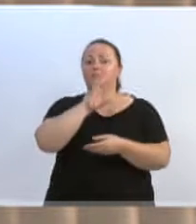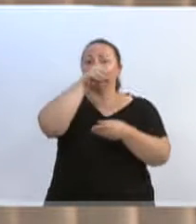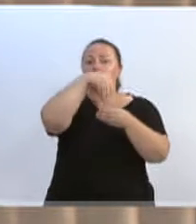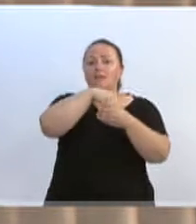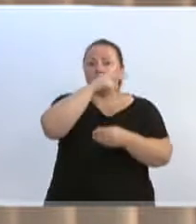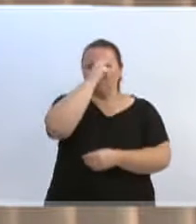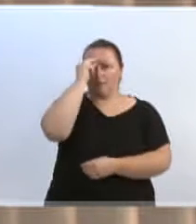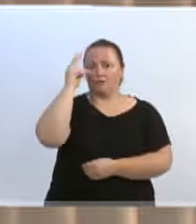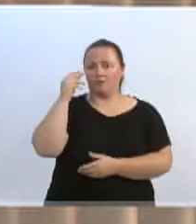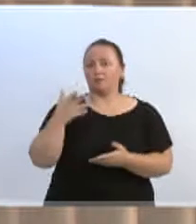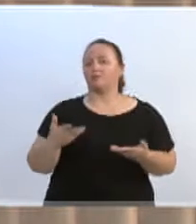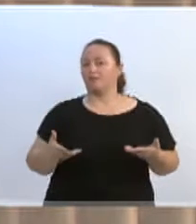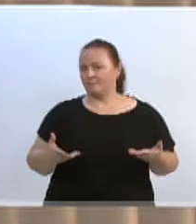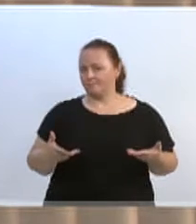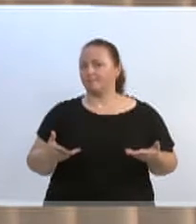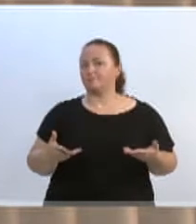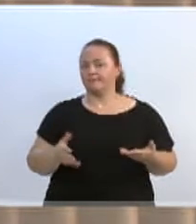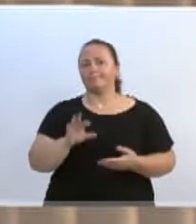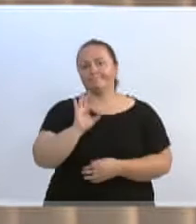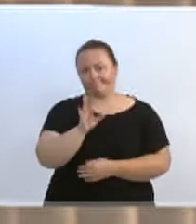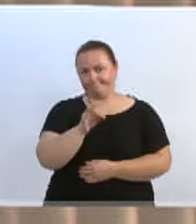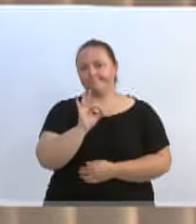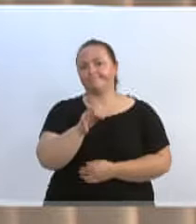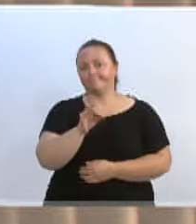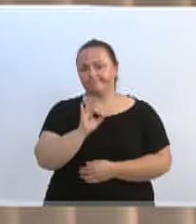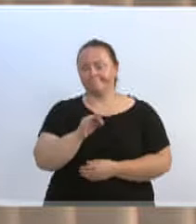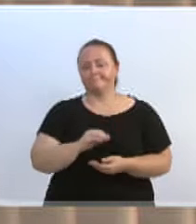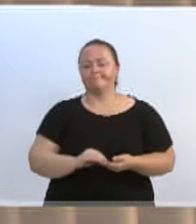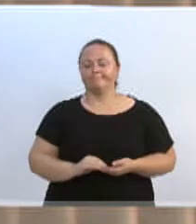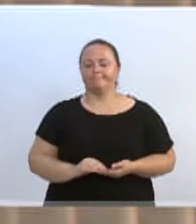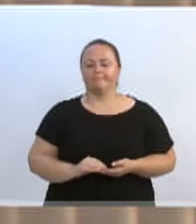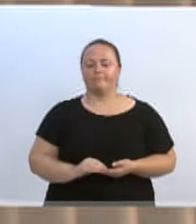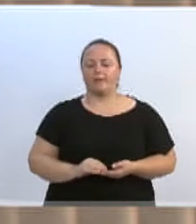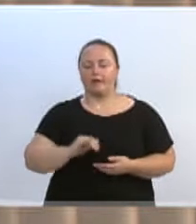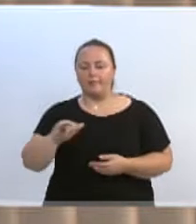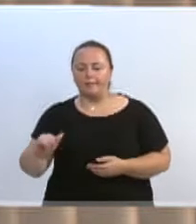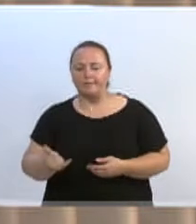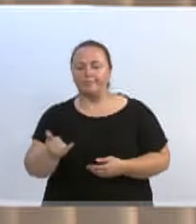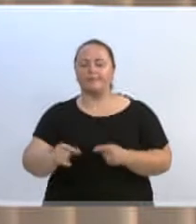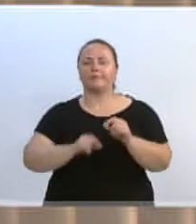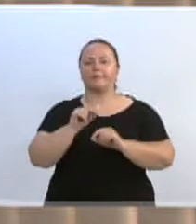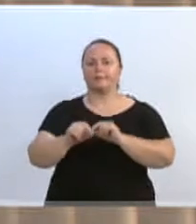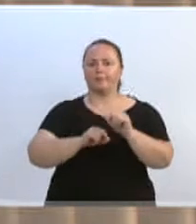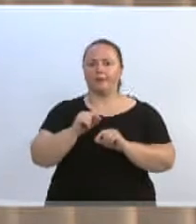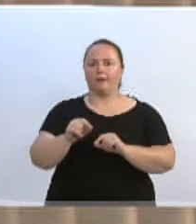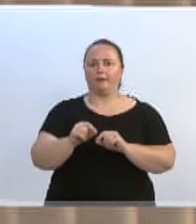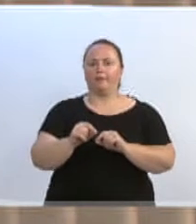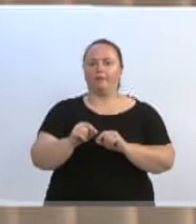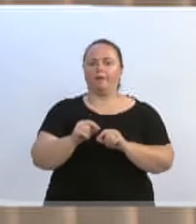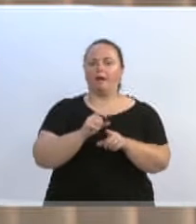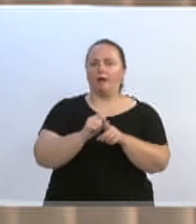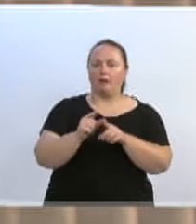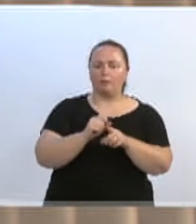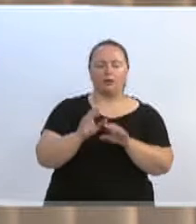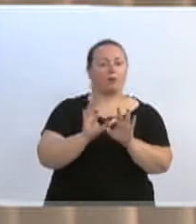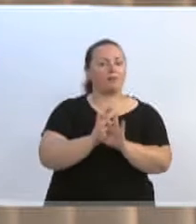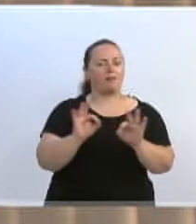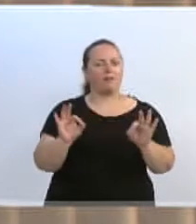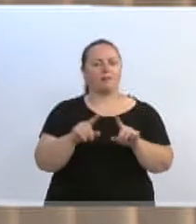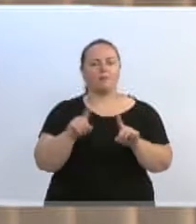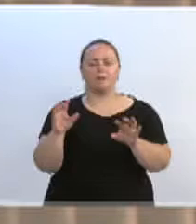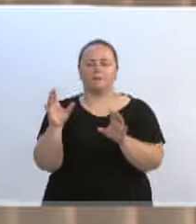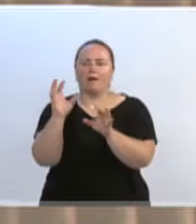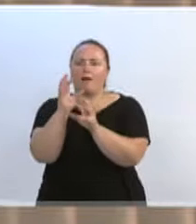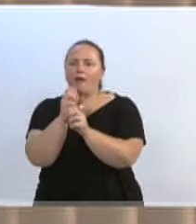aí sim fazendo um montante de recurso público muito mais volumoso para poder construir uma sede própria.